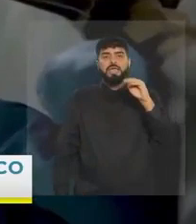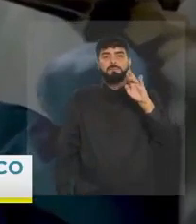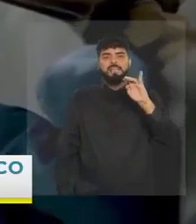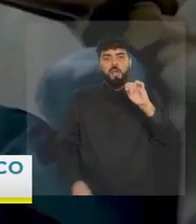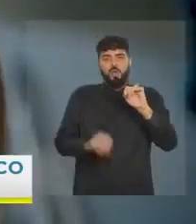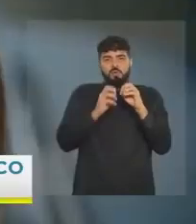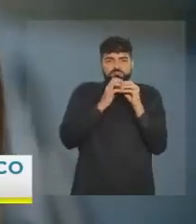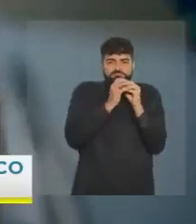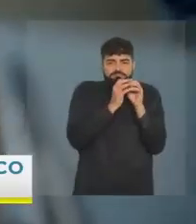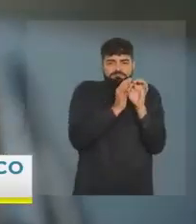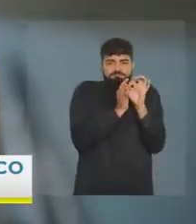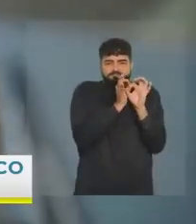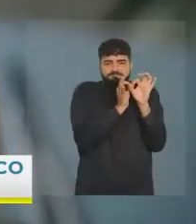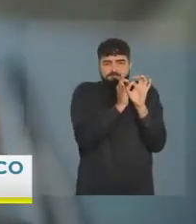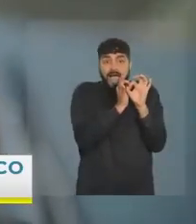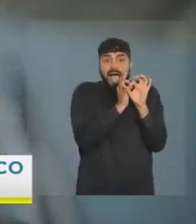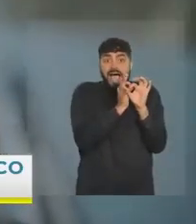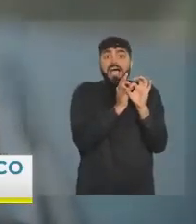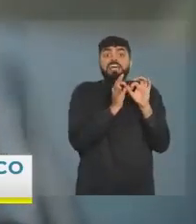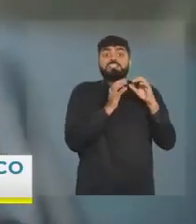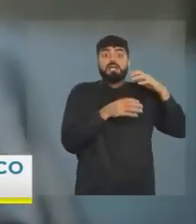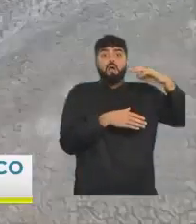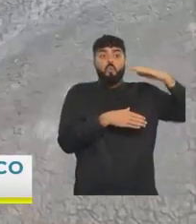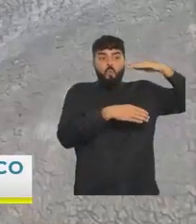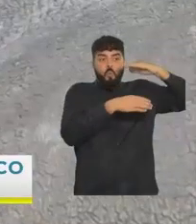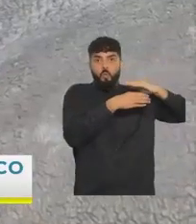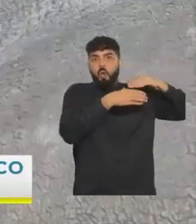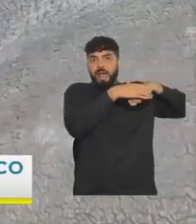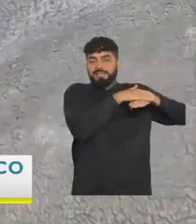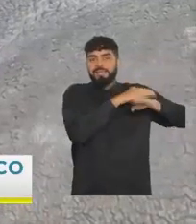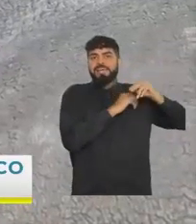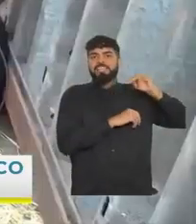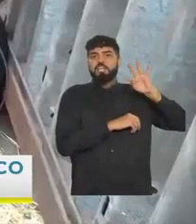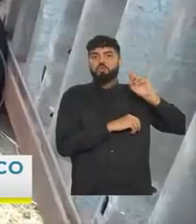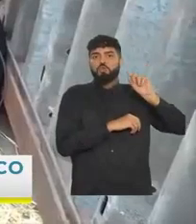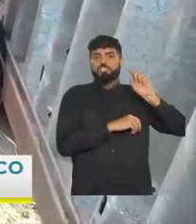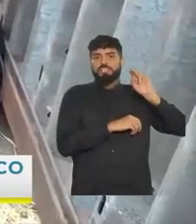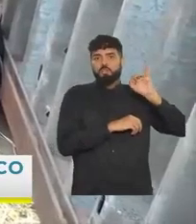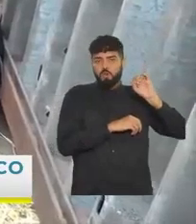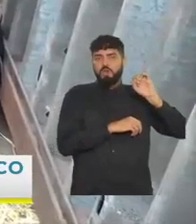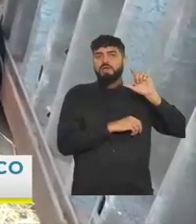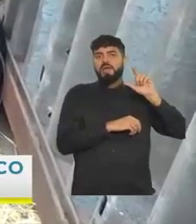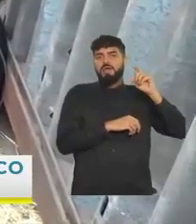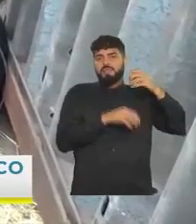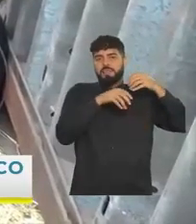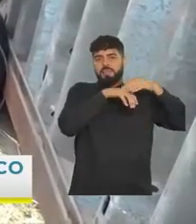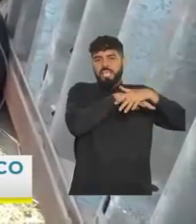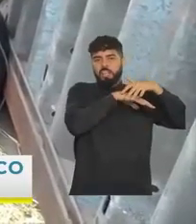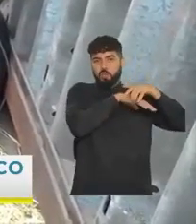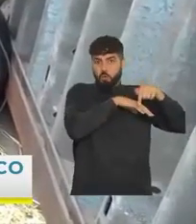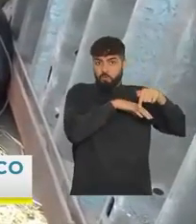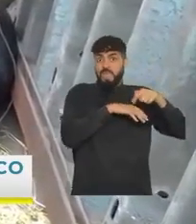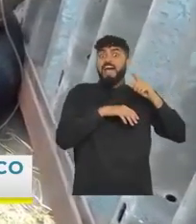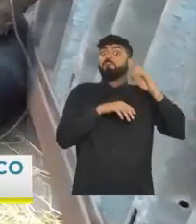esperando para serem transferidos para uma mãe substituta Já que as fêmeas têm problemas de saúde os cientistas planejam